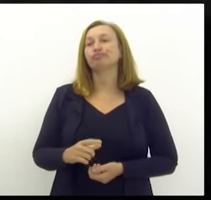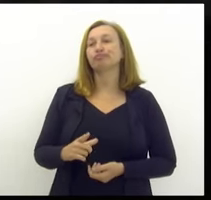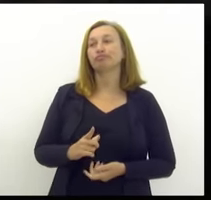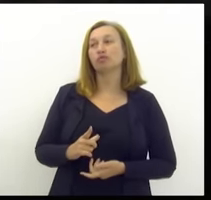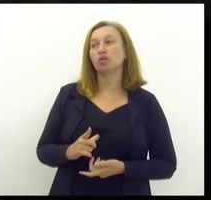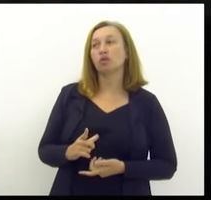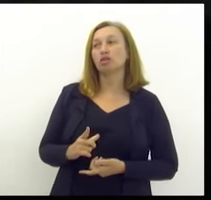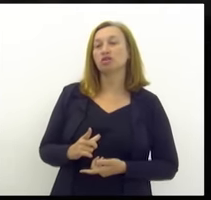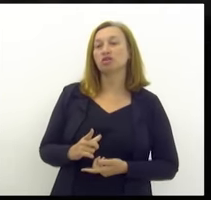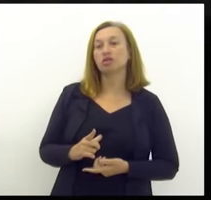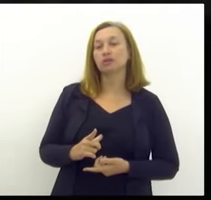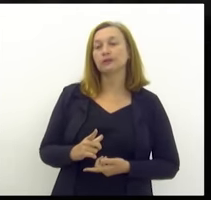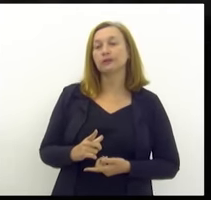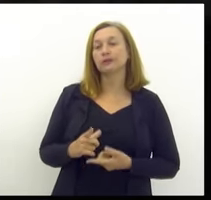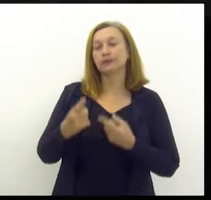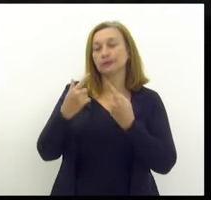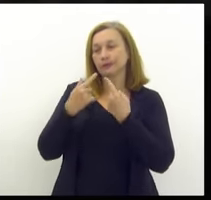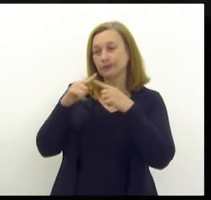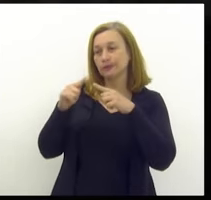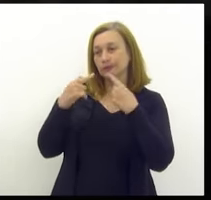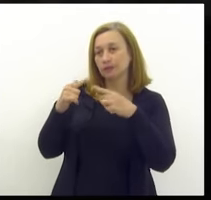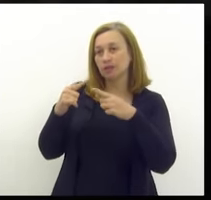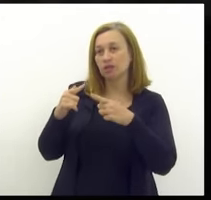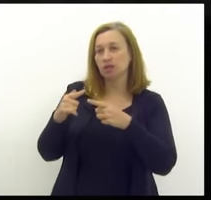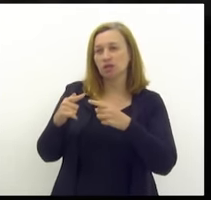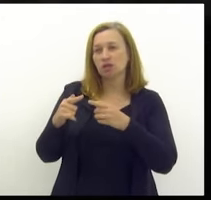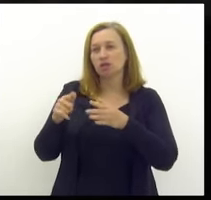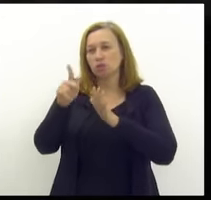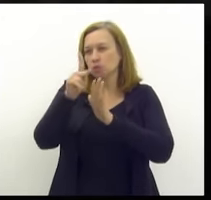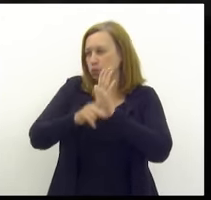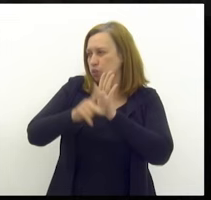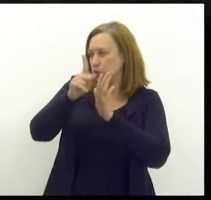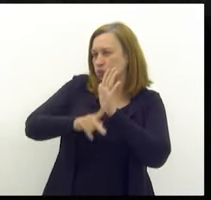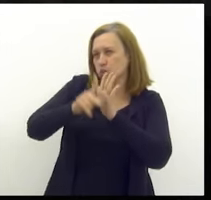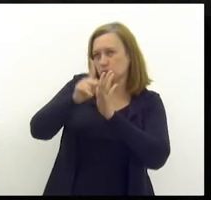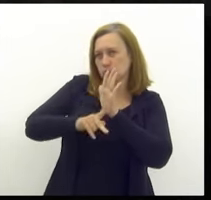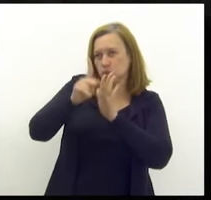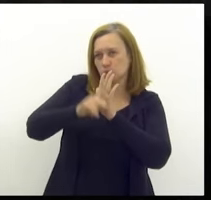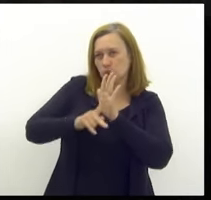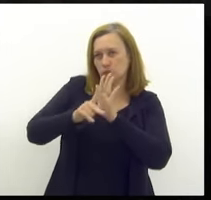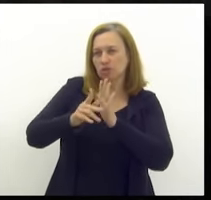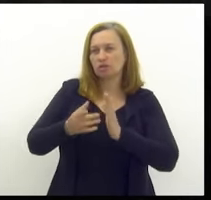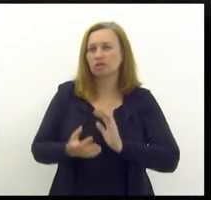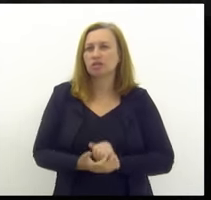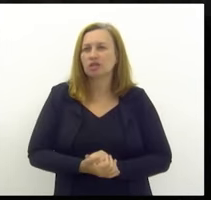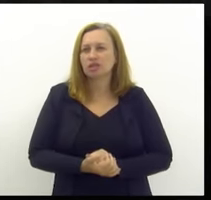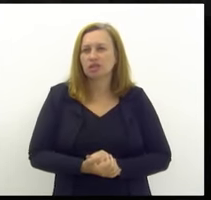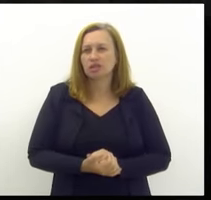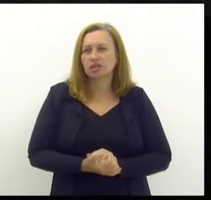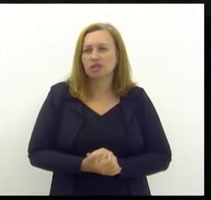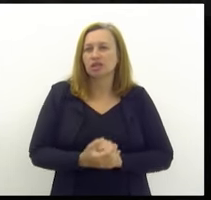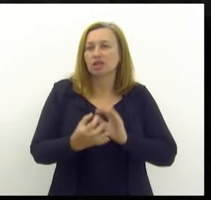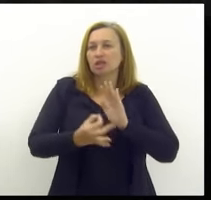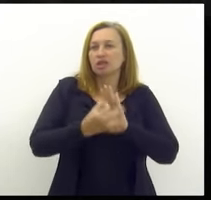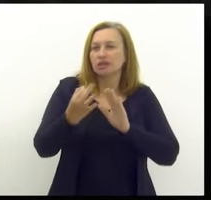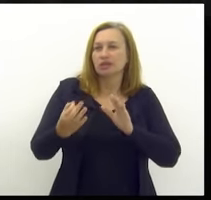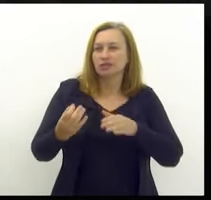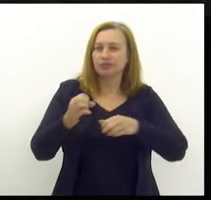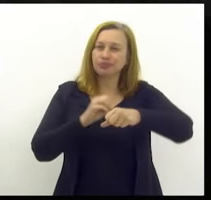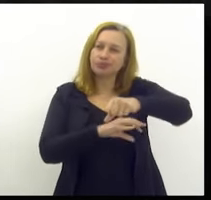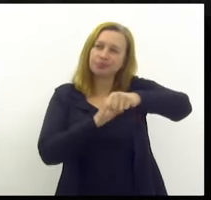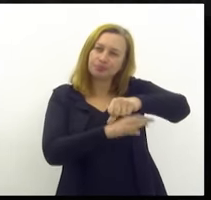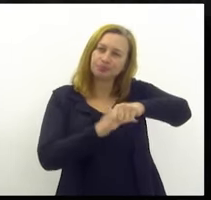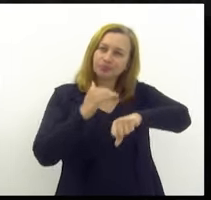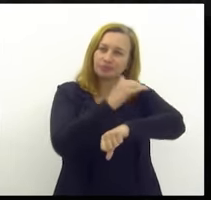projeto que o governo vai botar foco Central no fundo soberano do